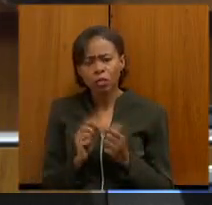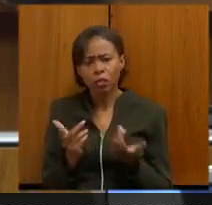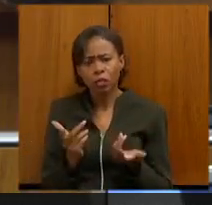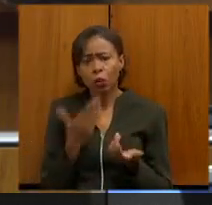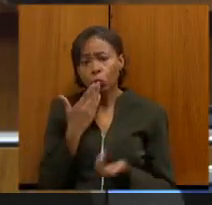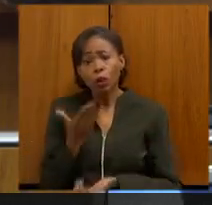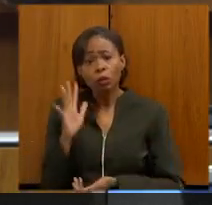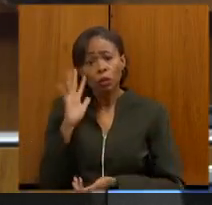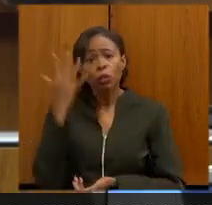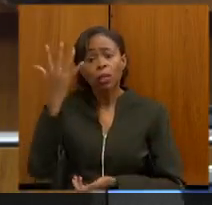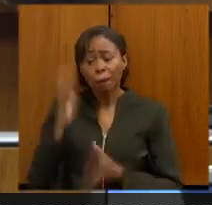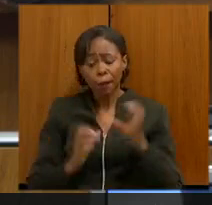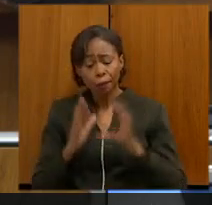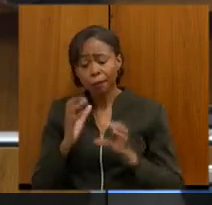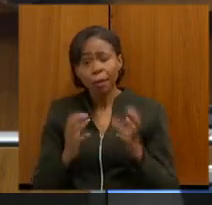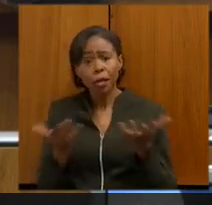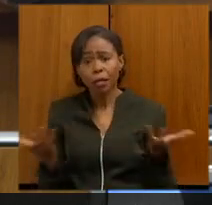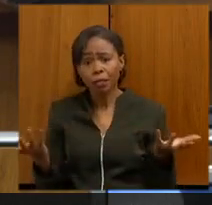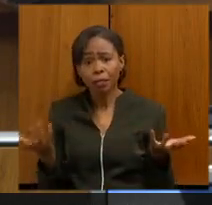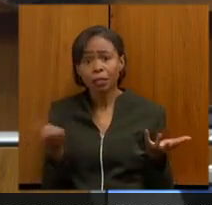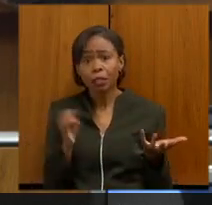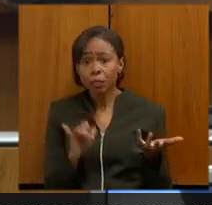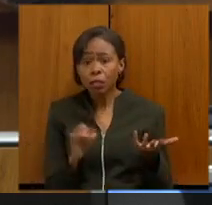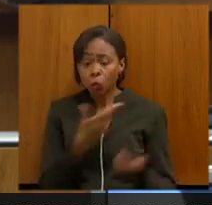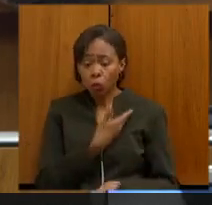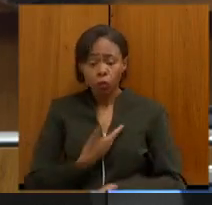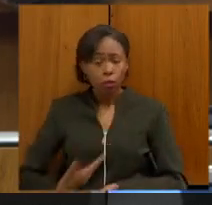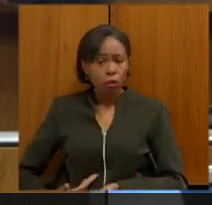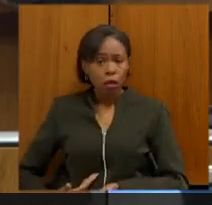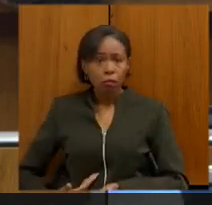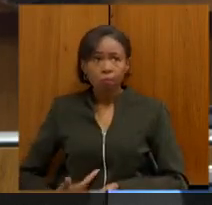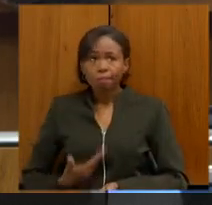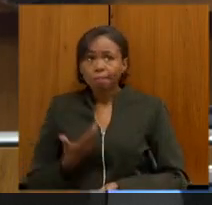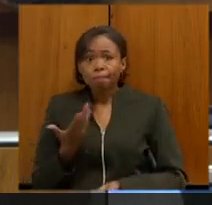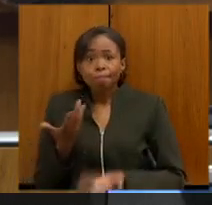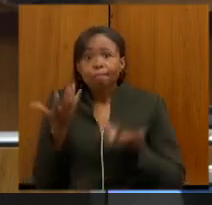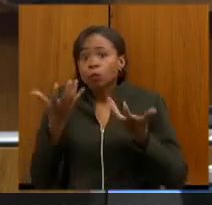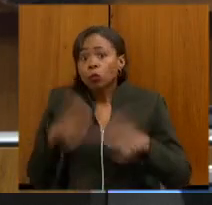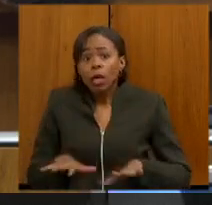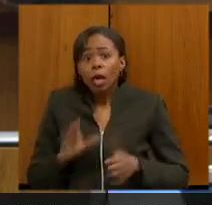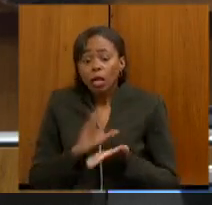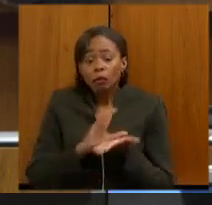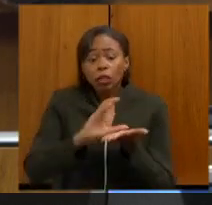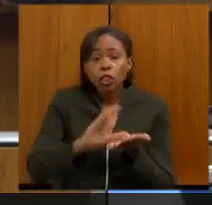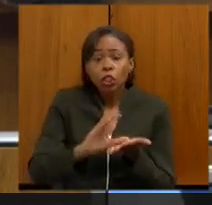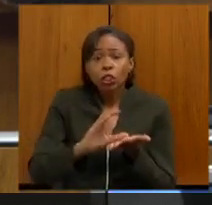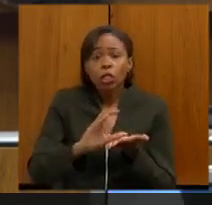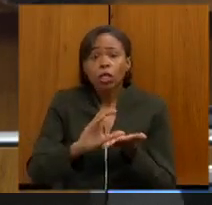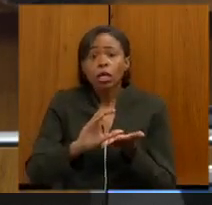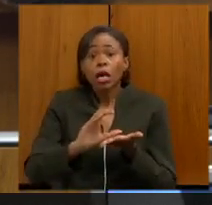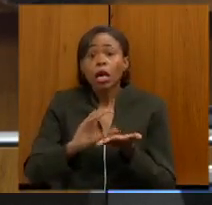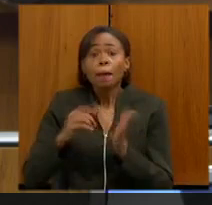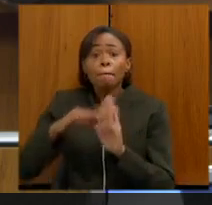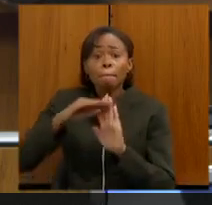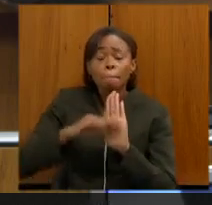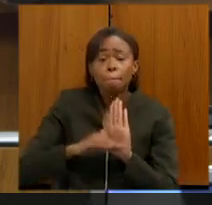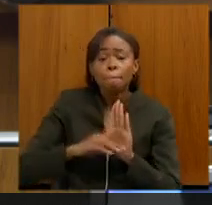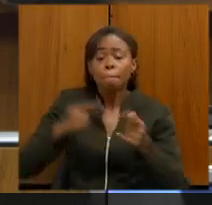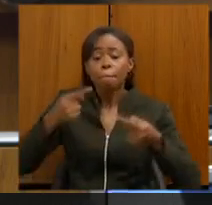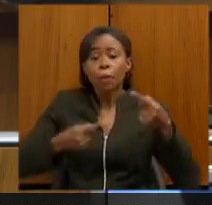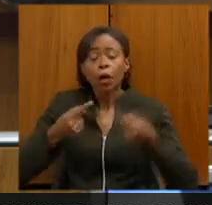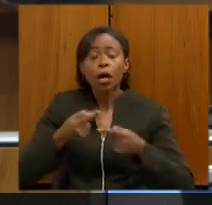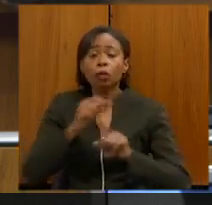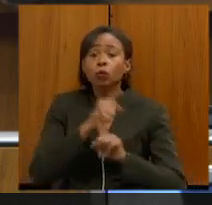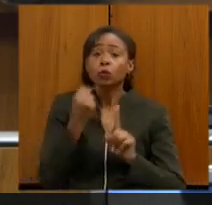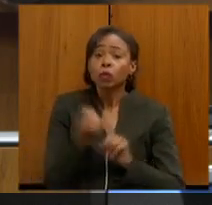é a solução do conflito se o estado não está disposta a investir em programas habitacionais de